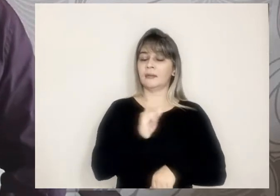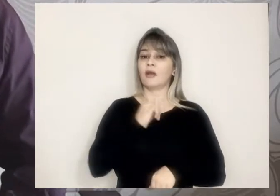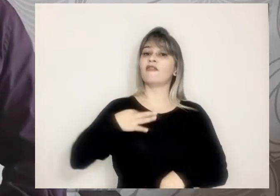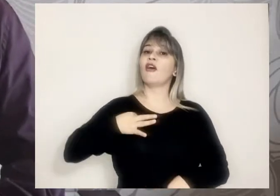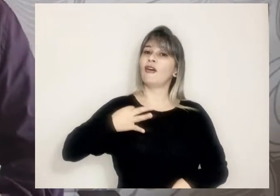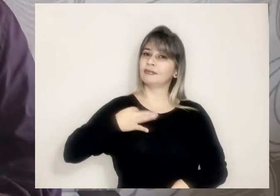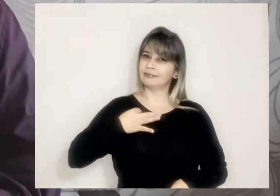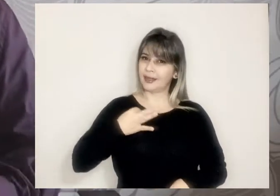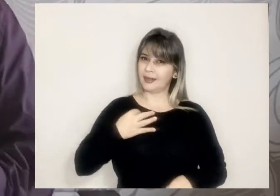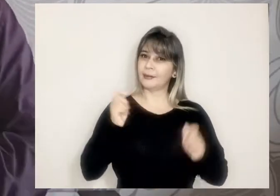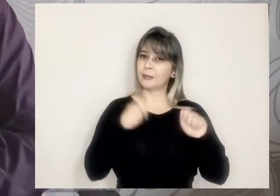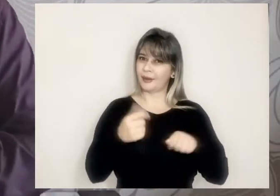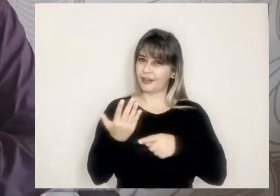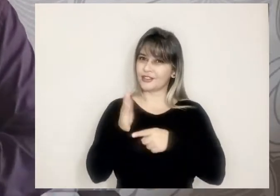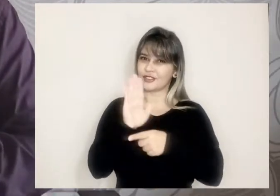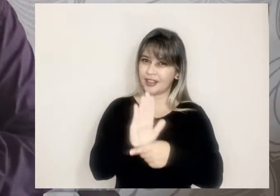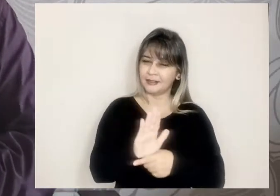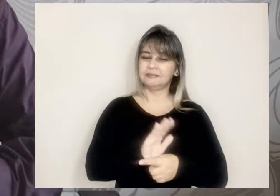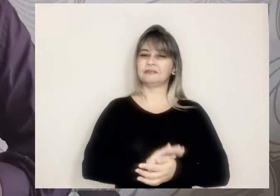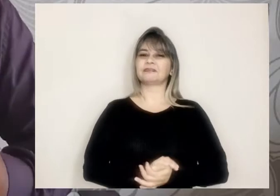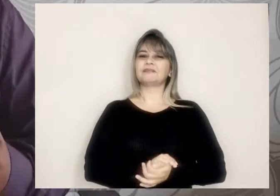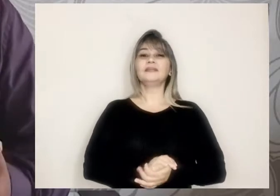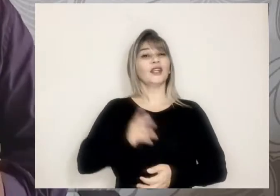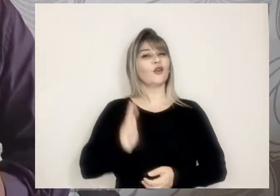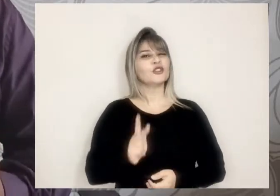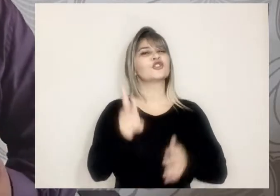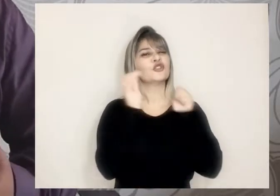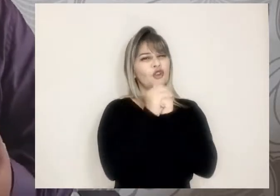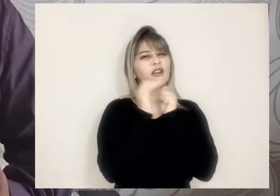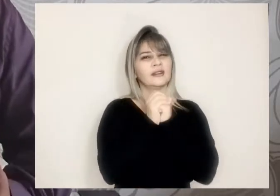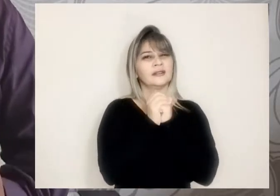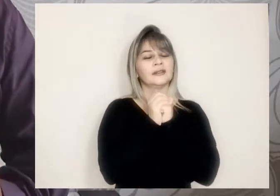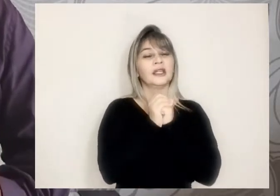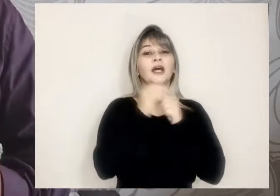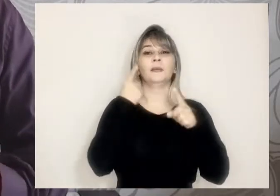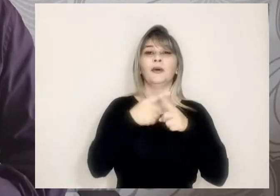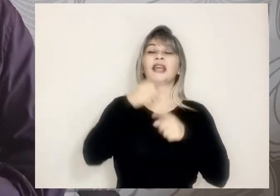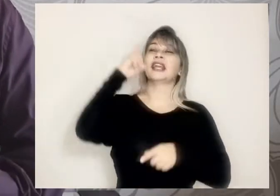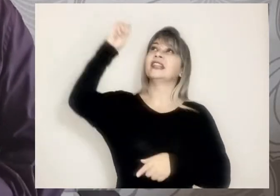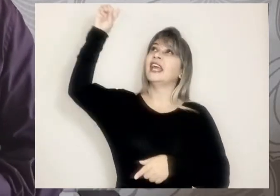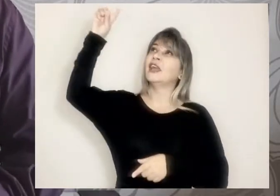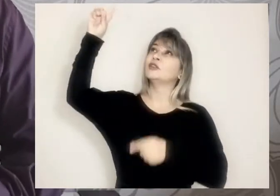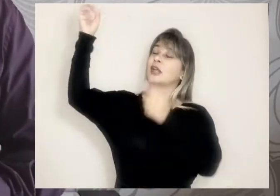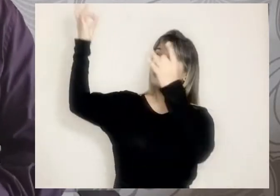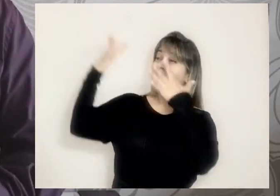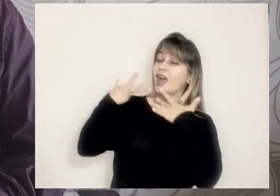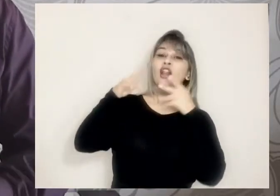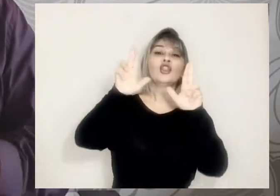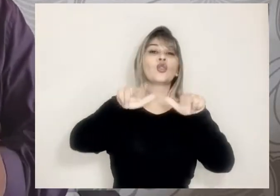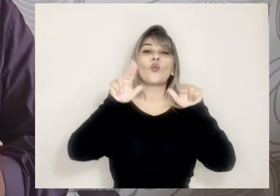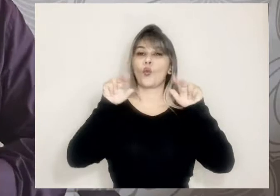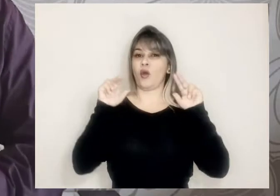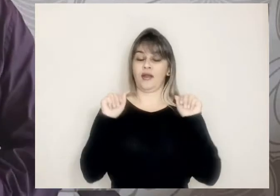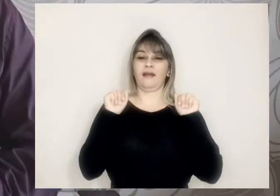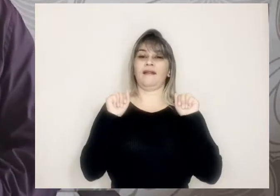necessita. Então, gostaria que você continuasse orando, continuasse firme, porque Deus está conosco sempre,